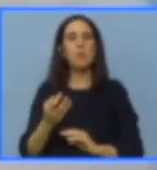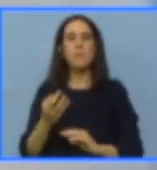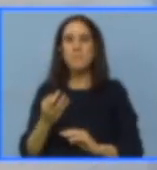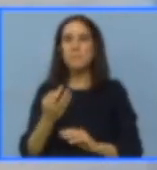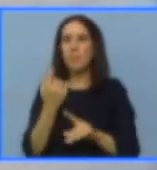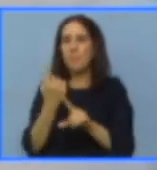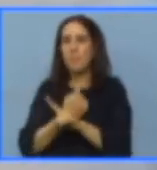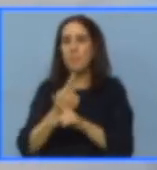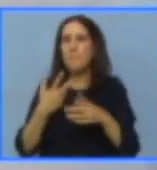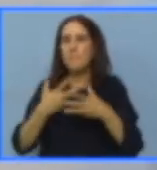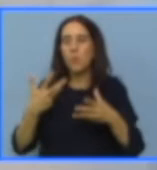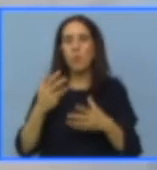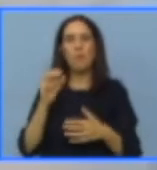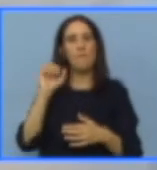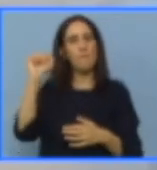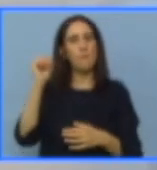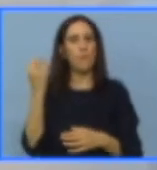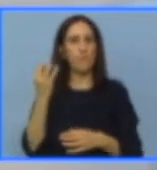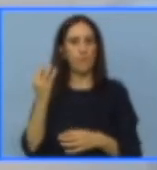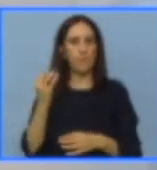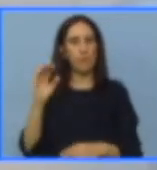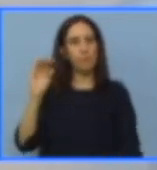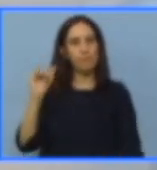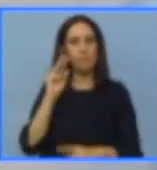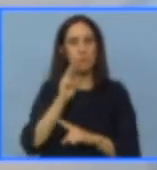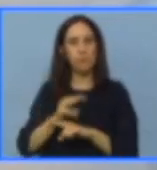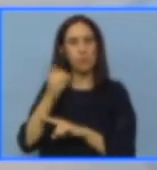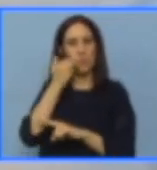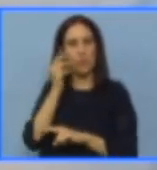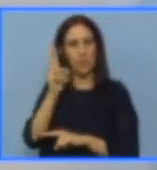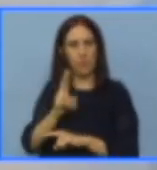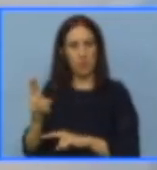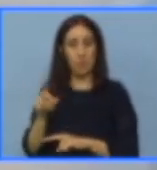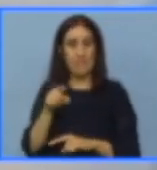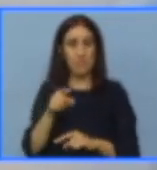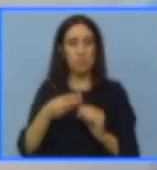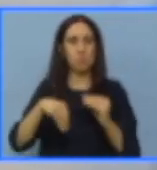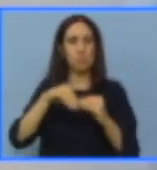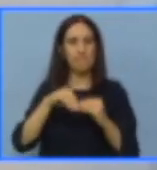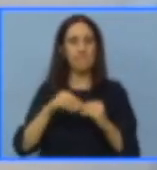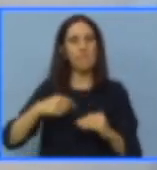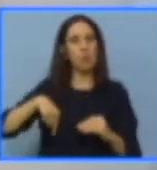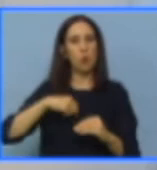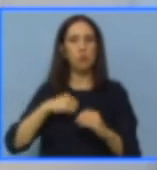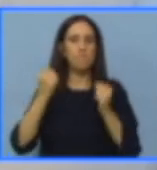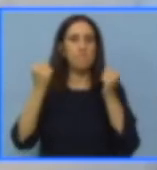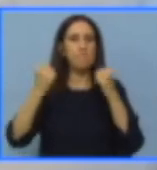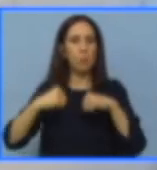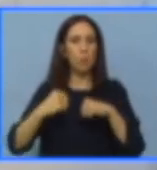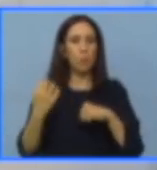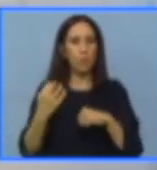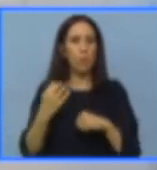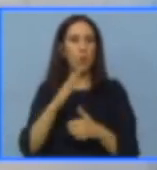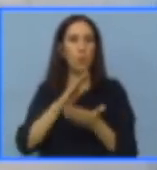maioria de peças provenientes, de facto, das coleções dos museus do Vaticano. A isso entendemos, de comum acordo com os